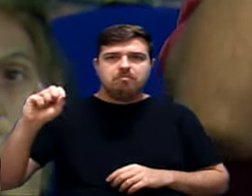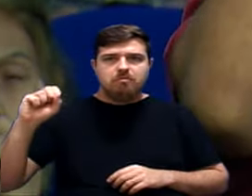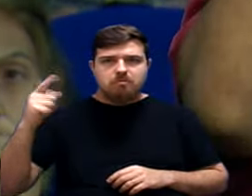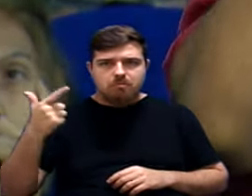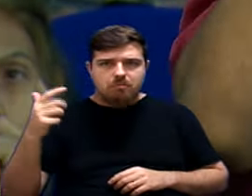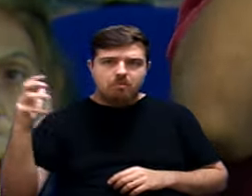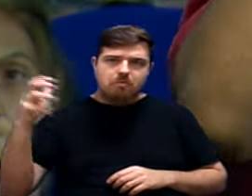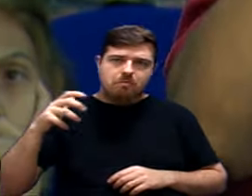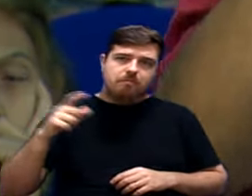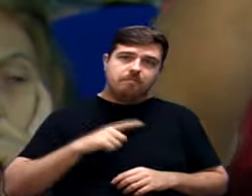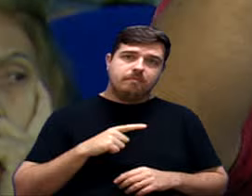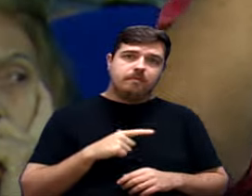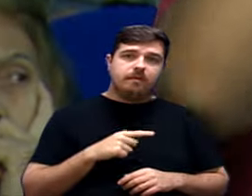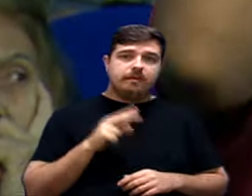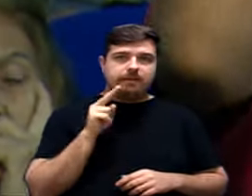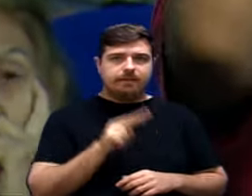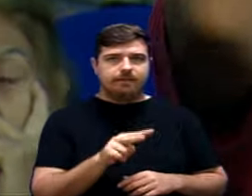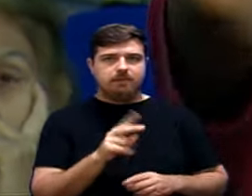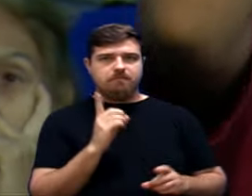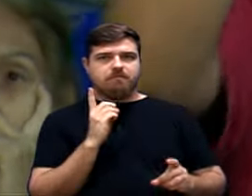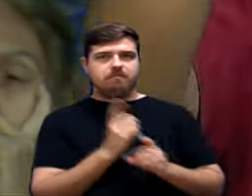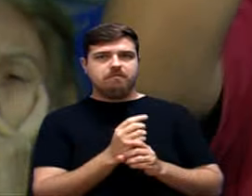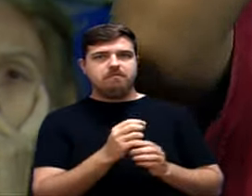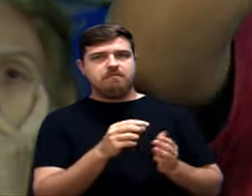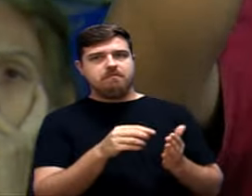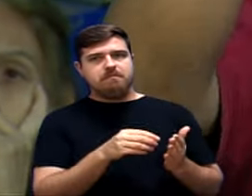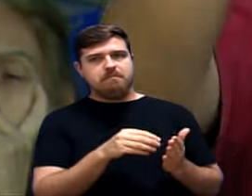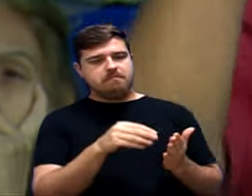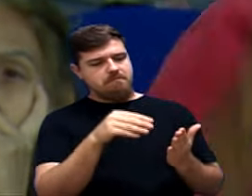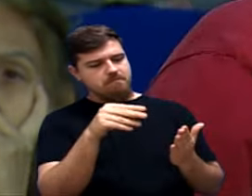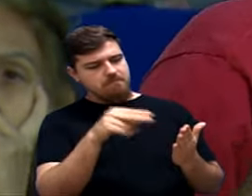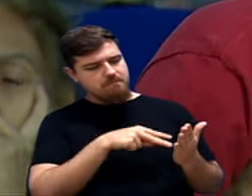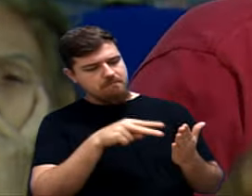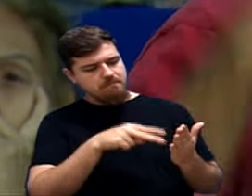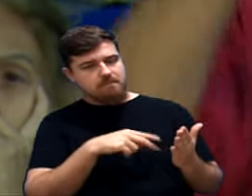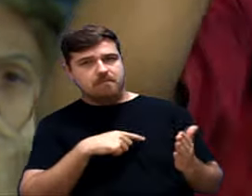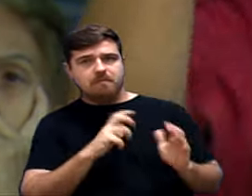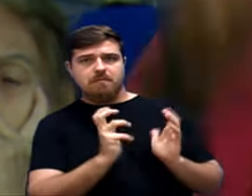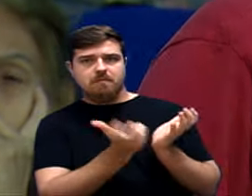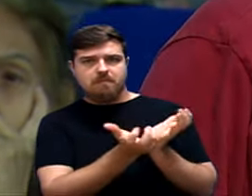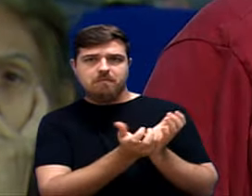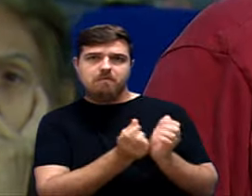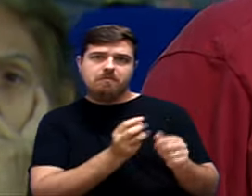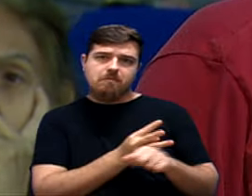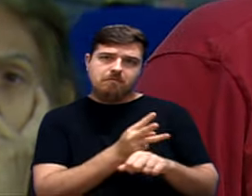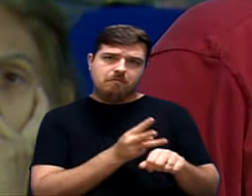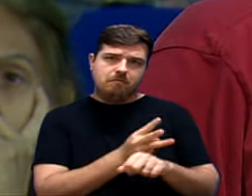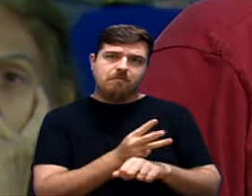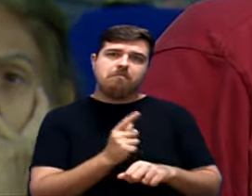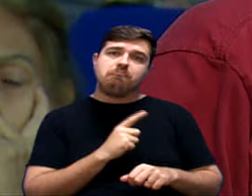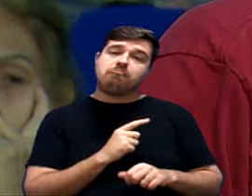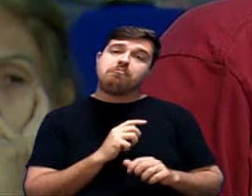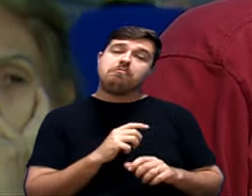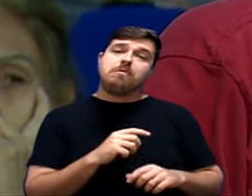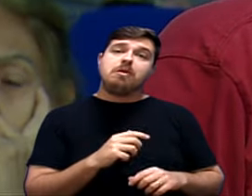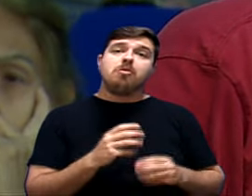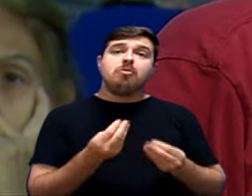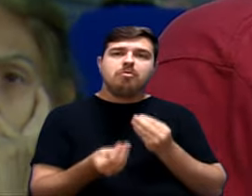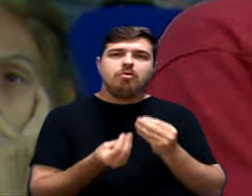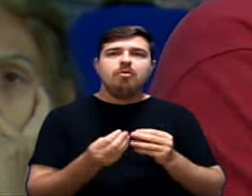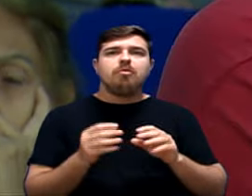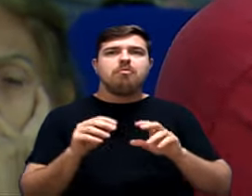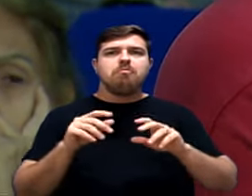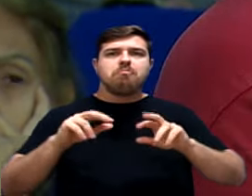lá na na nabo do Instagram Parece negócio de marketing assim mas é porque lá tem um grupo de WhatsApp que é um grupo de informes do nosso movimento Justiça climática